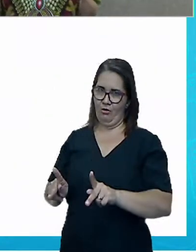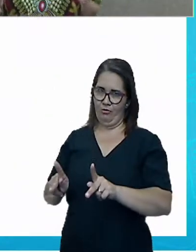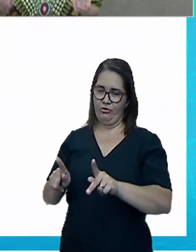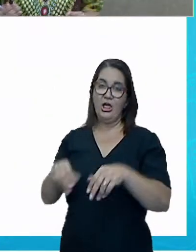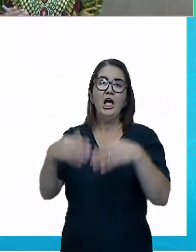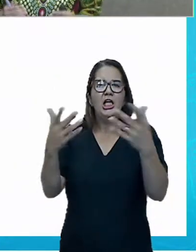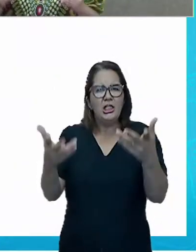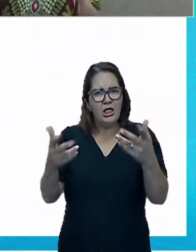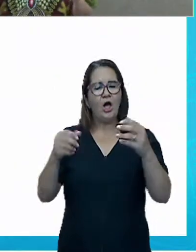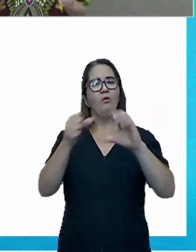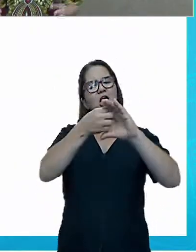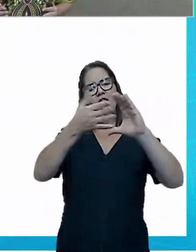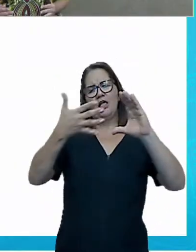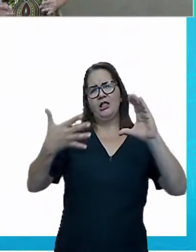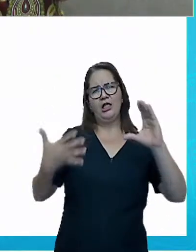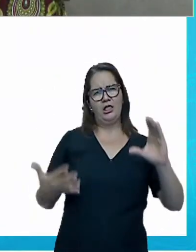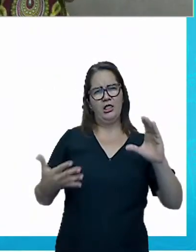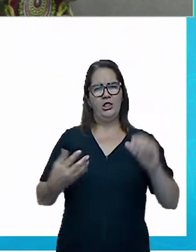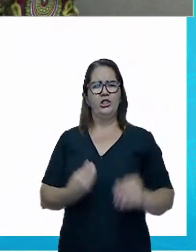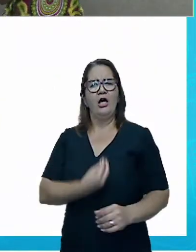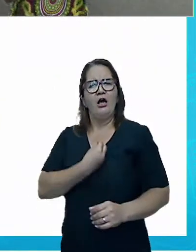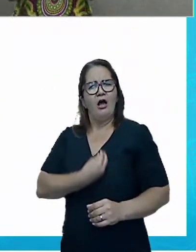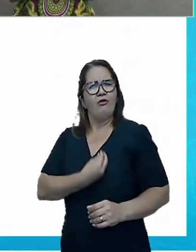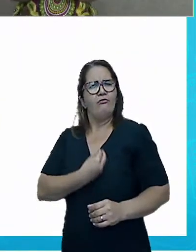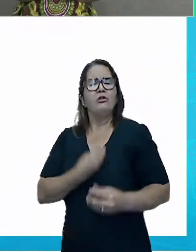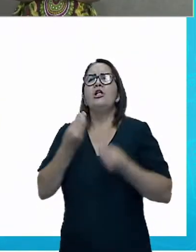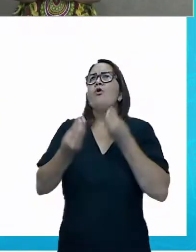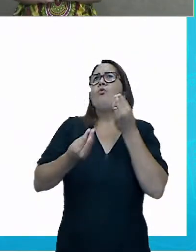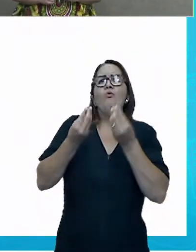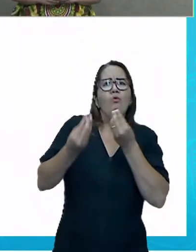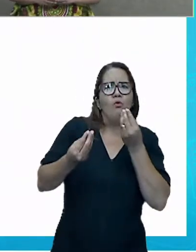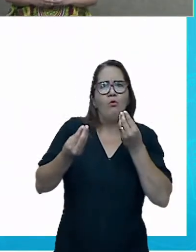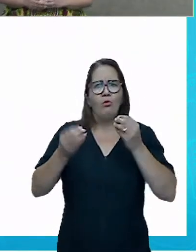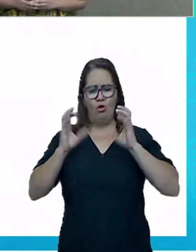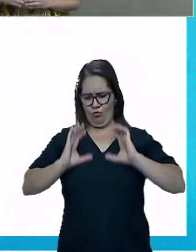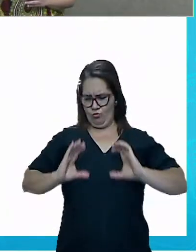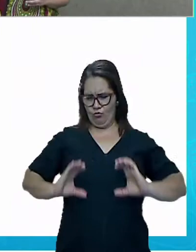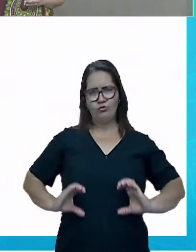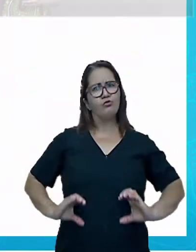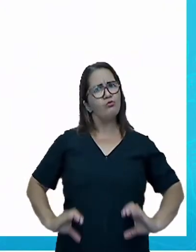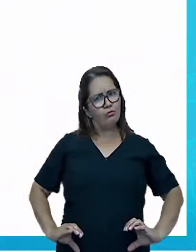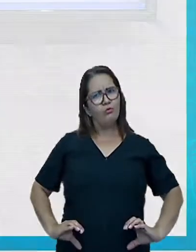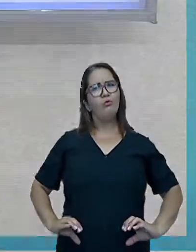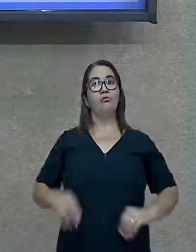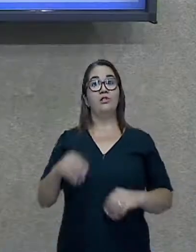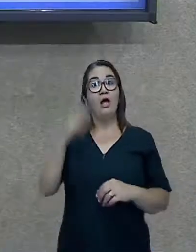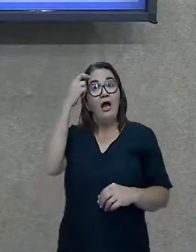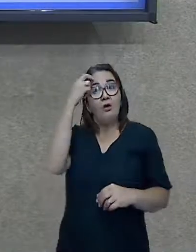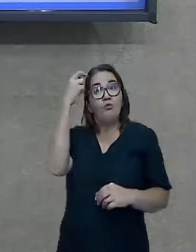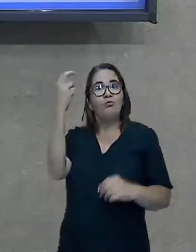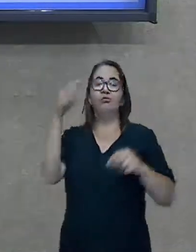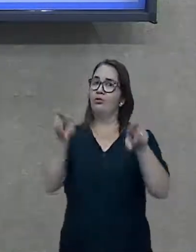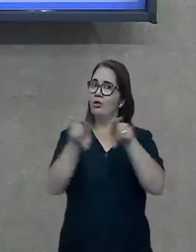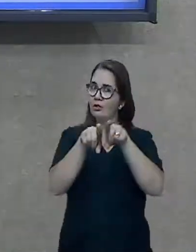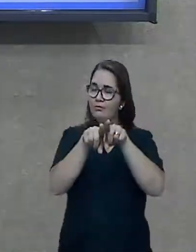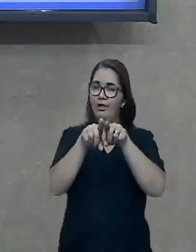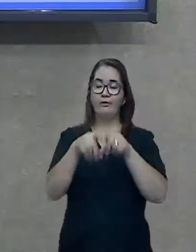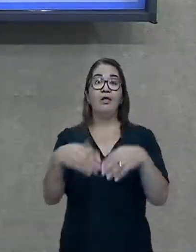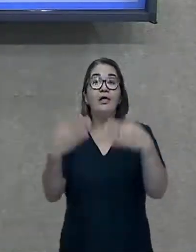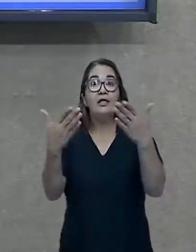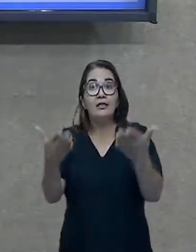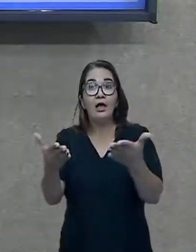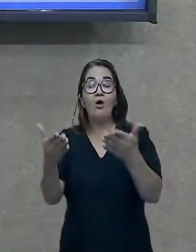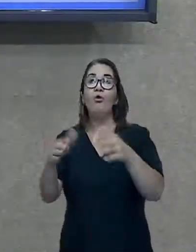suas características, suas vivências, como eram as suas cidades. Eles chegaram ao porto de Salvador,